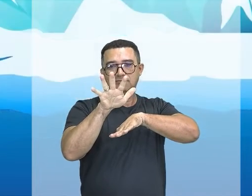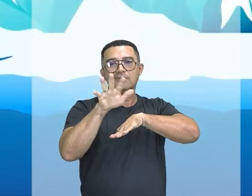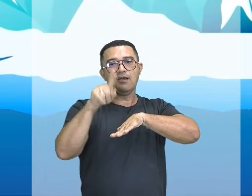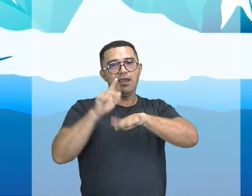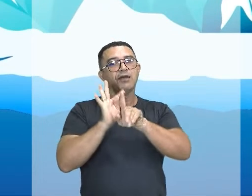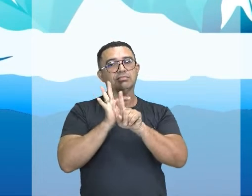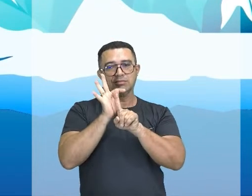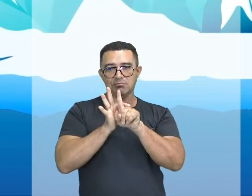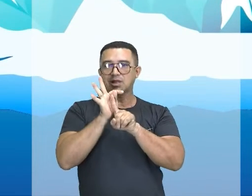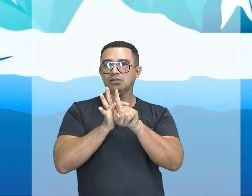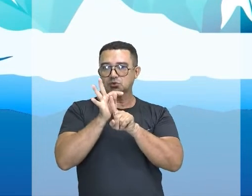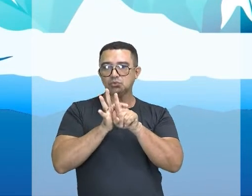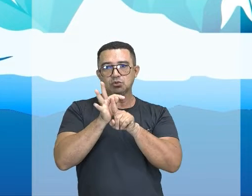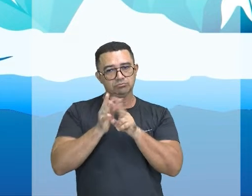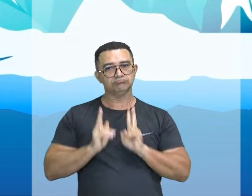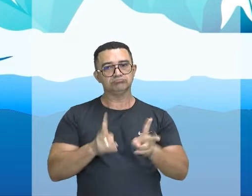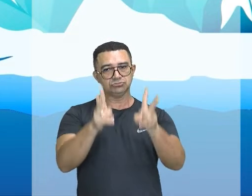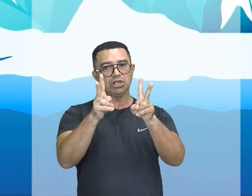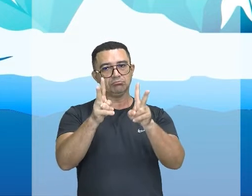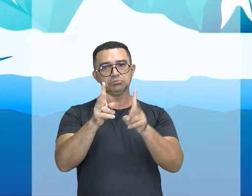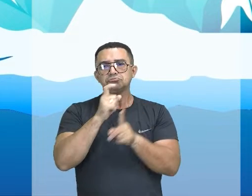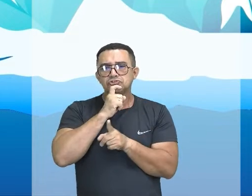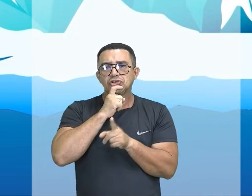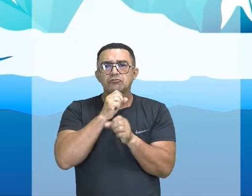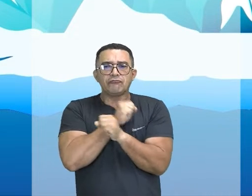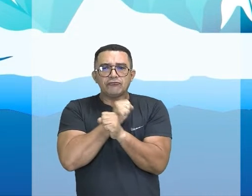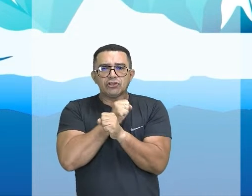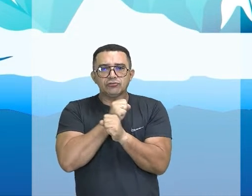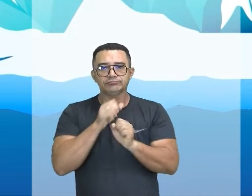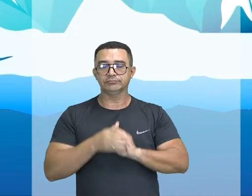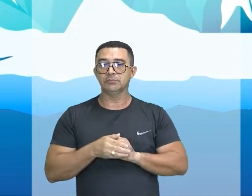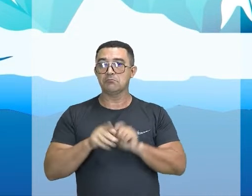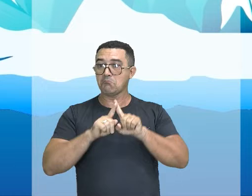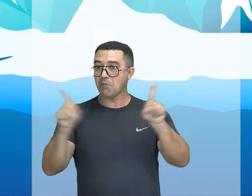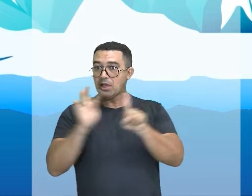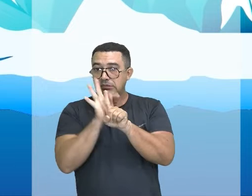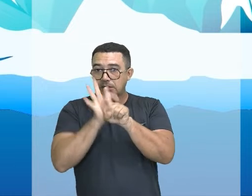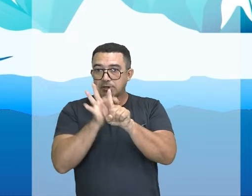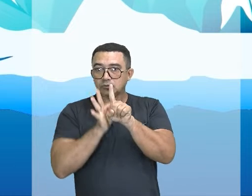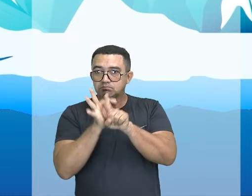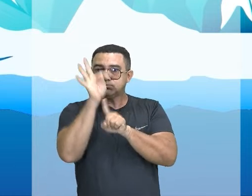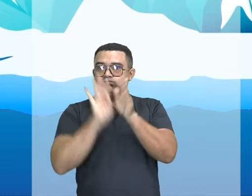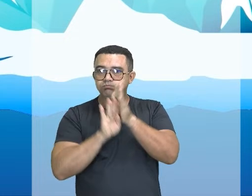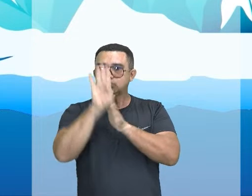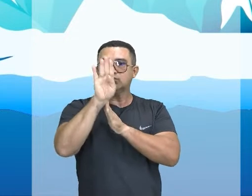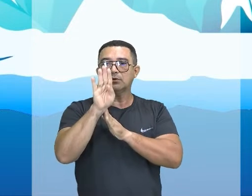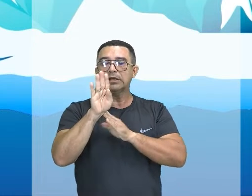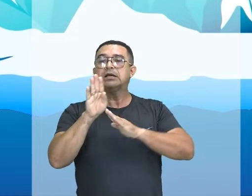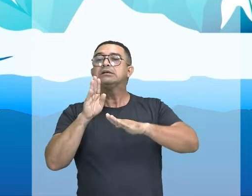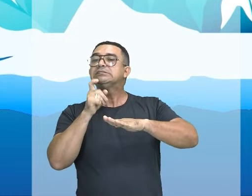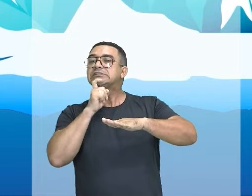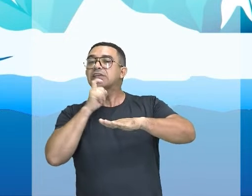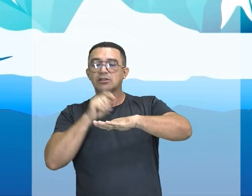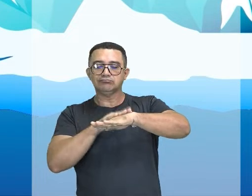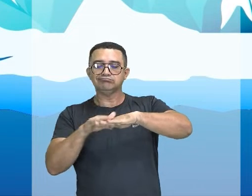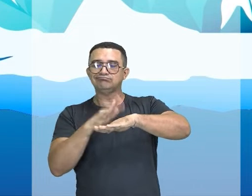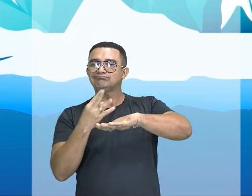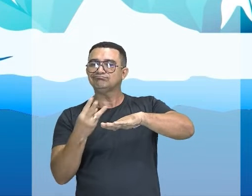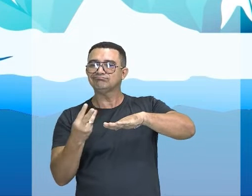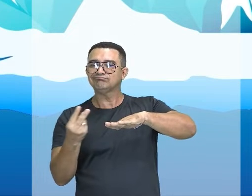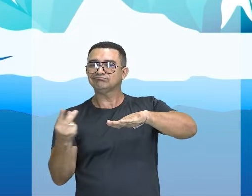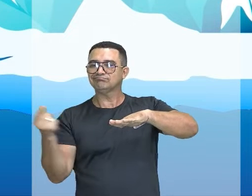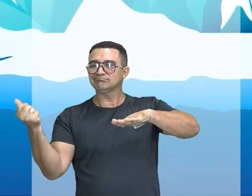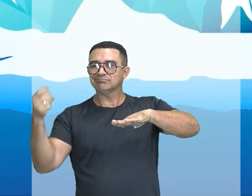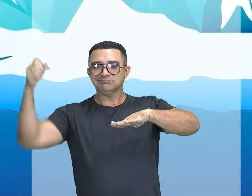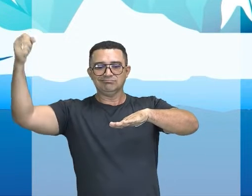temperatura continue ali constante, não é? Mas se tem um aumento de temperatura e esse gelo derrete, o que acontece? A capacidade